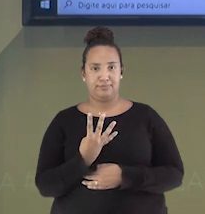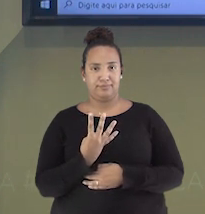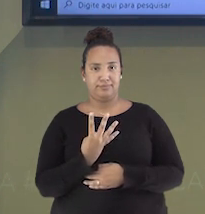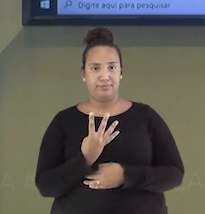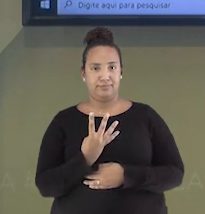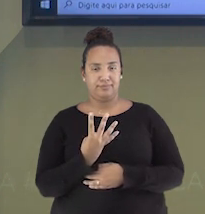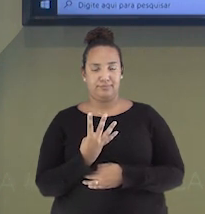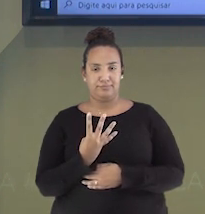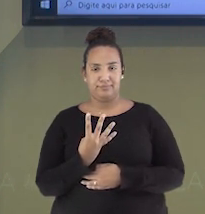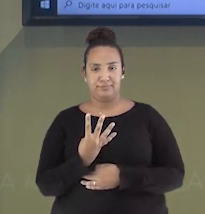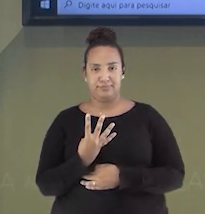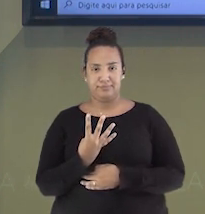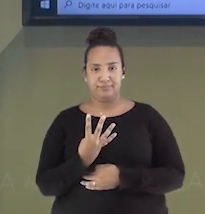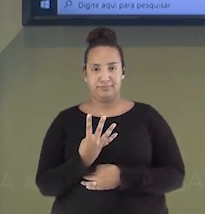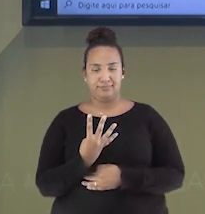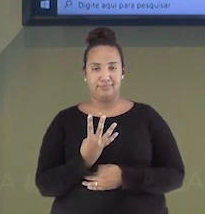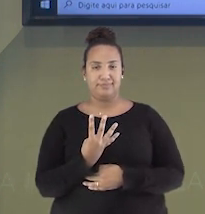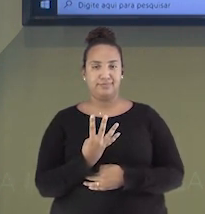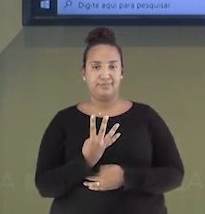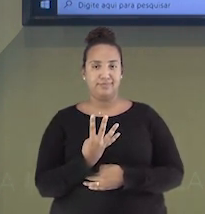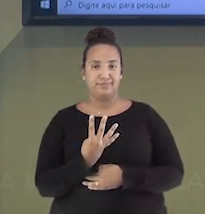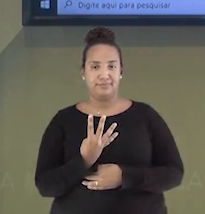quatro dois